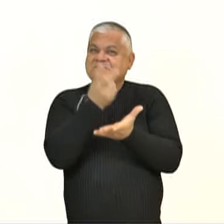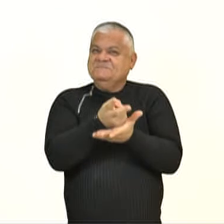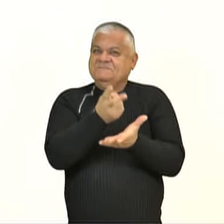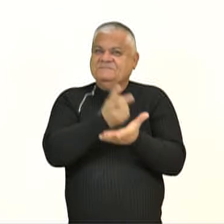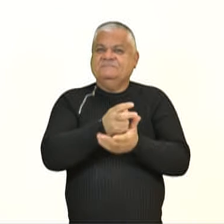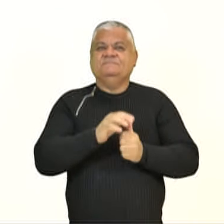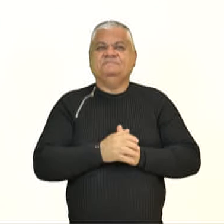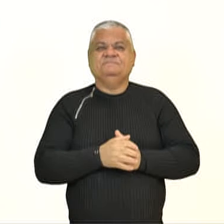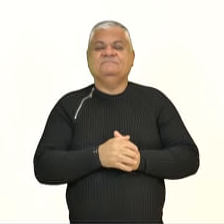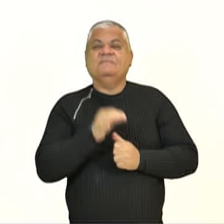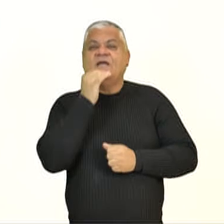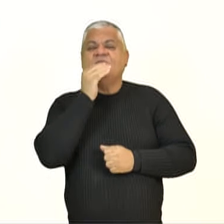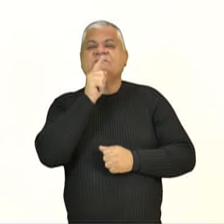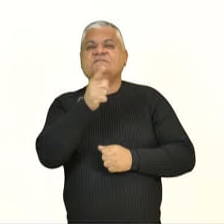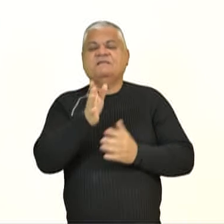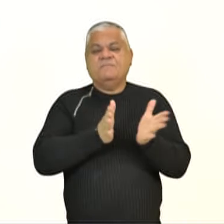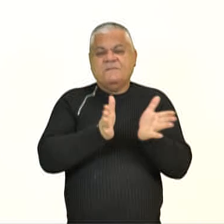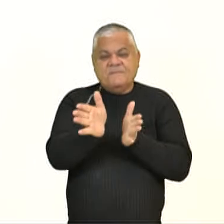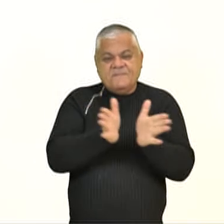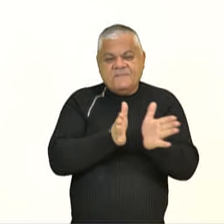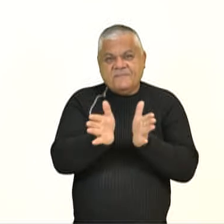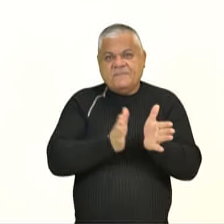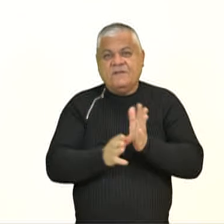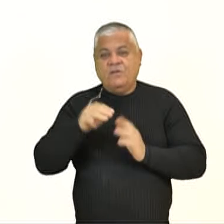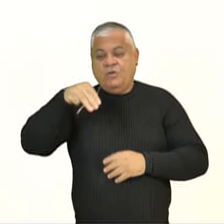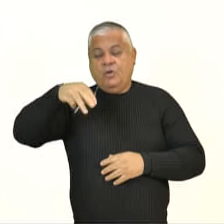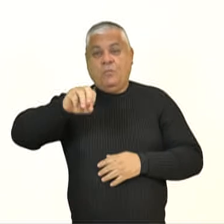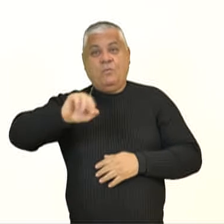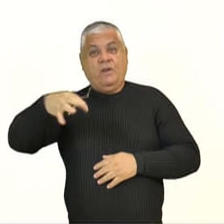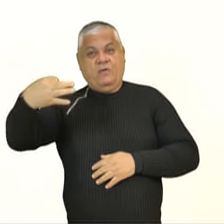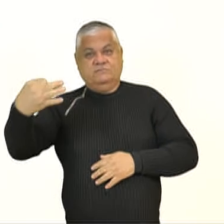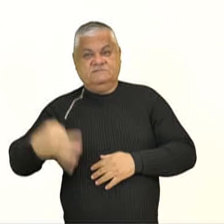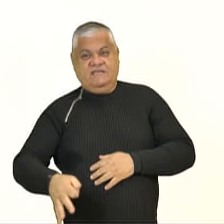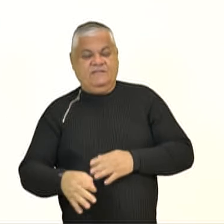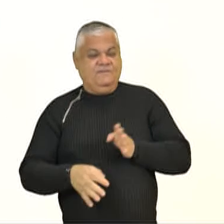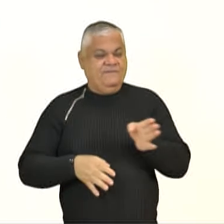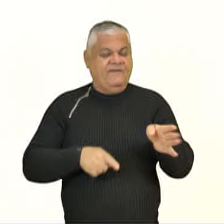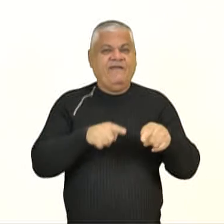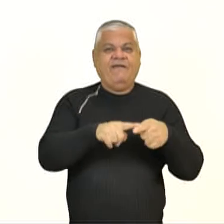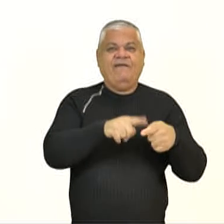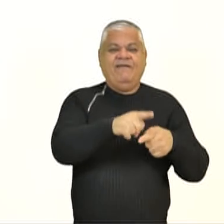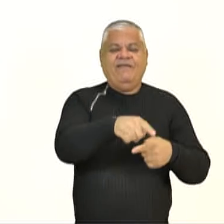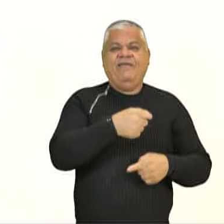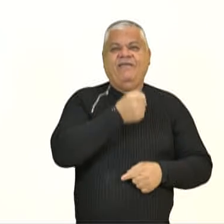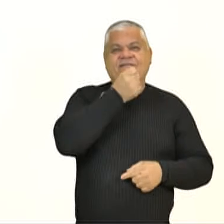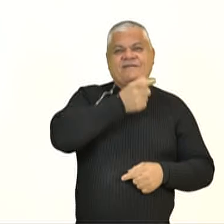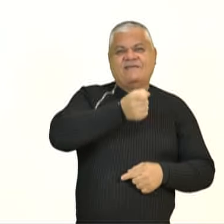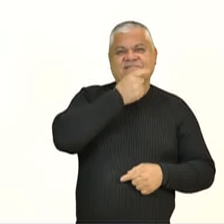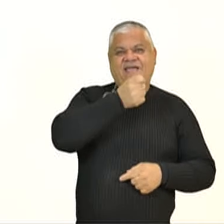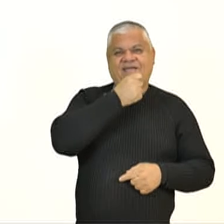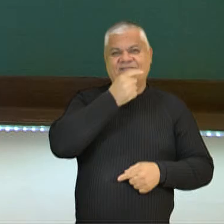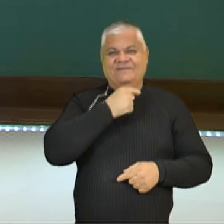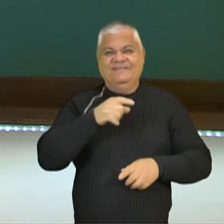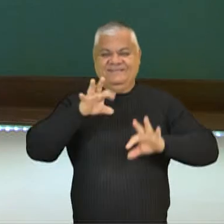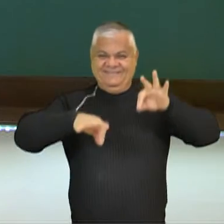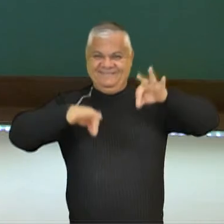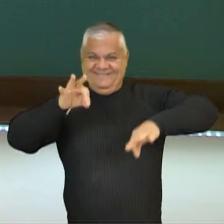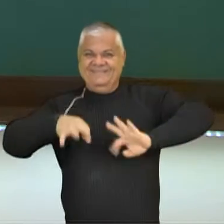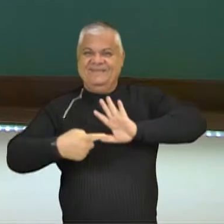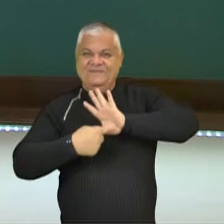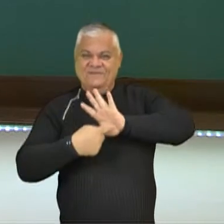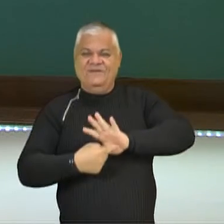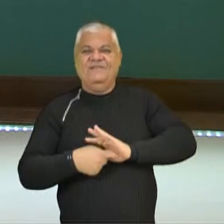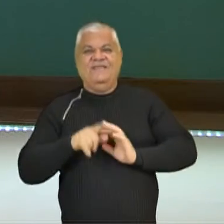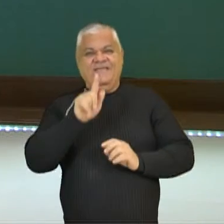peças, transitando entre o moralizante, o que é correto, socialmente correto, e o cômico e engraçado. Este é